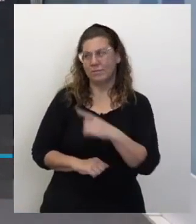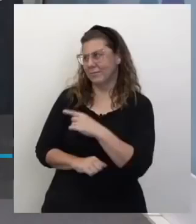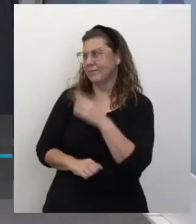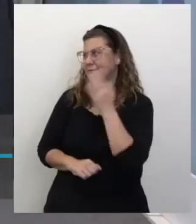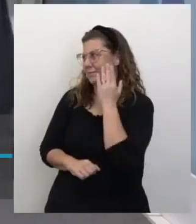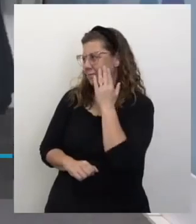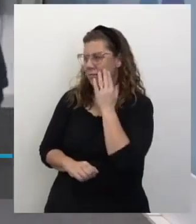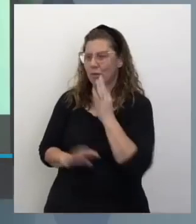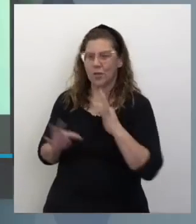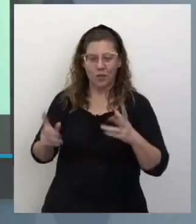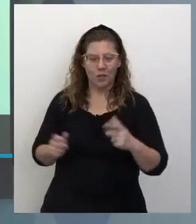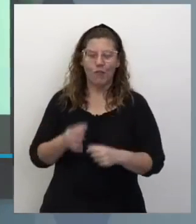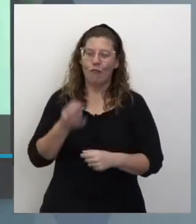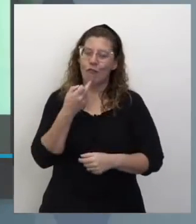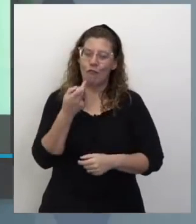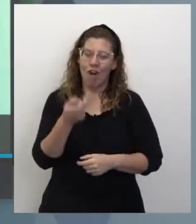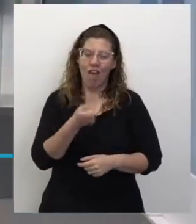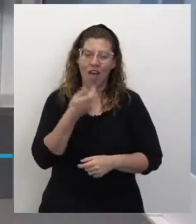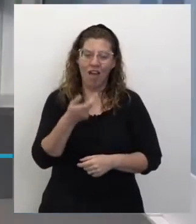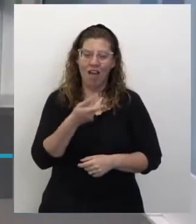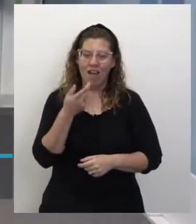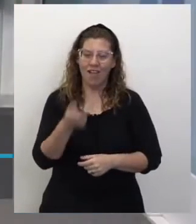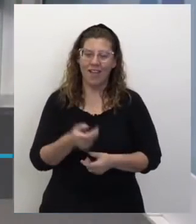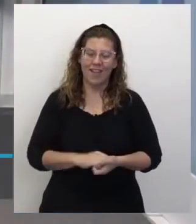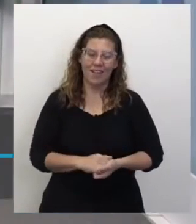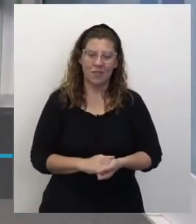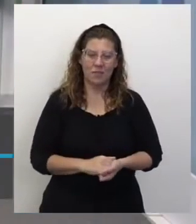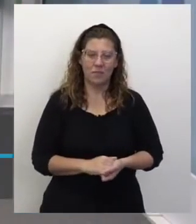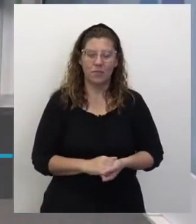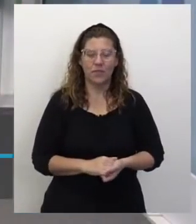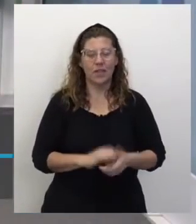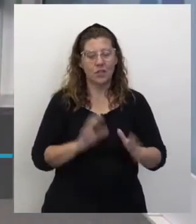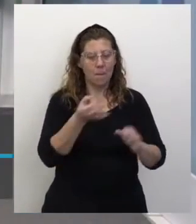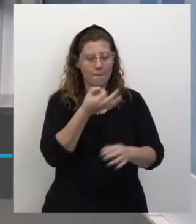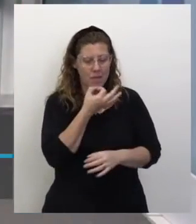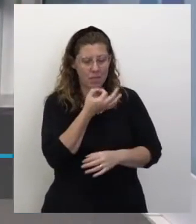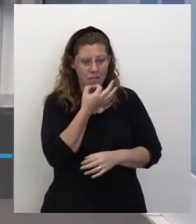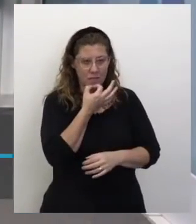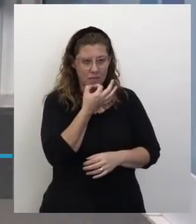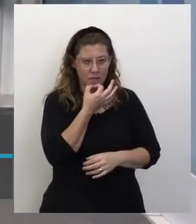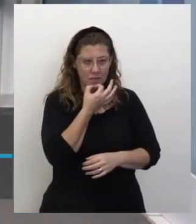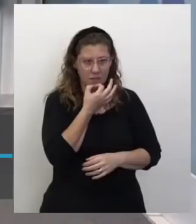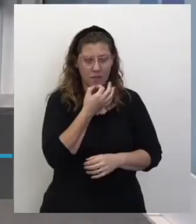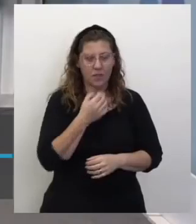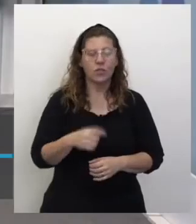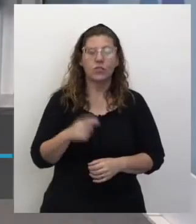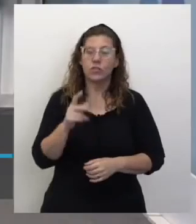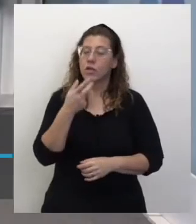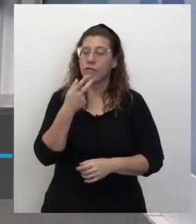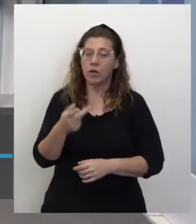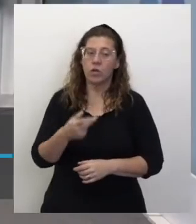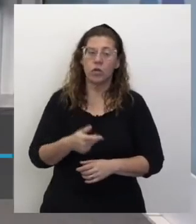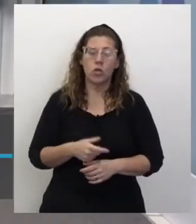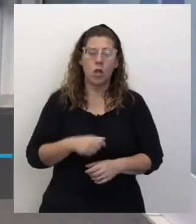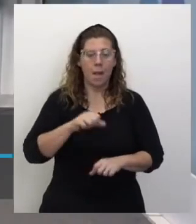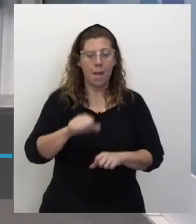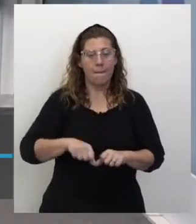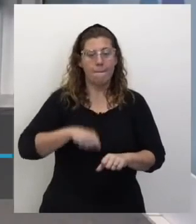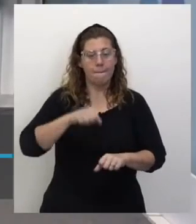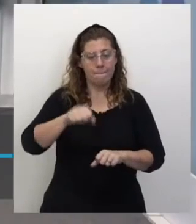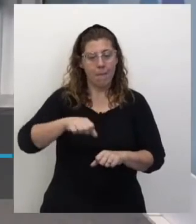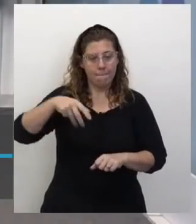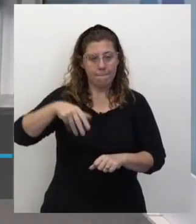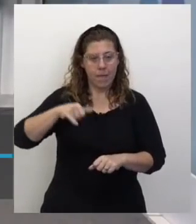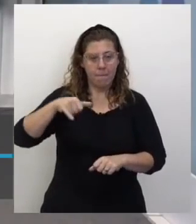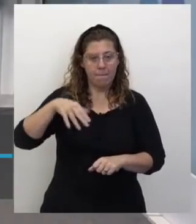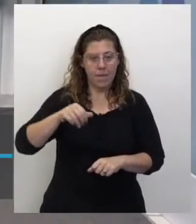tá falando. Né? Bom, enfim. Para falar em certeza, só comentando uma das partes que você falou de mimeógrafo aqui, a Pro Simone